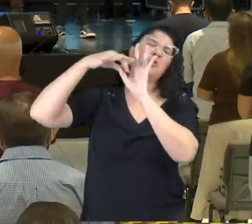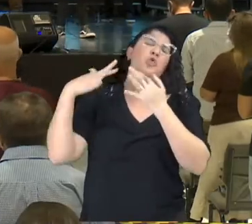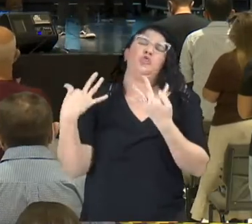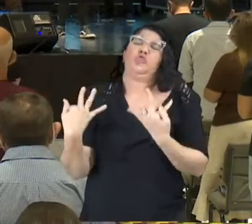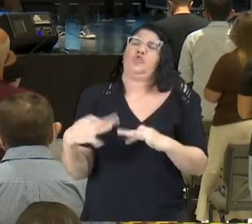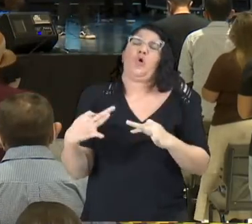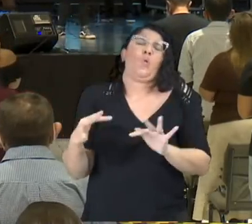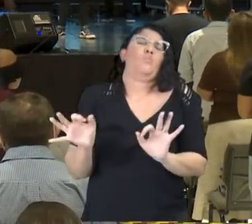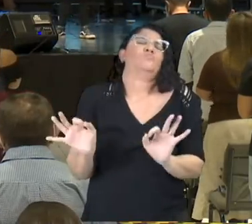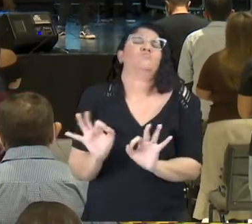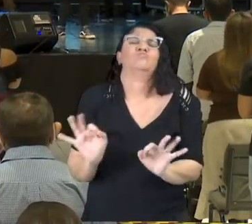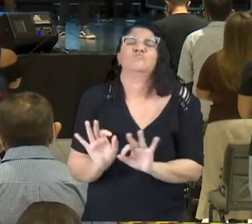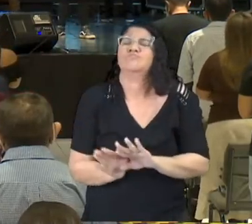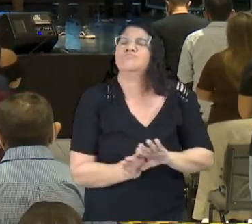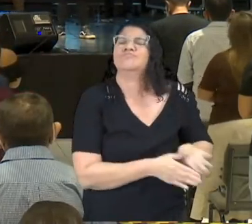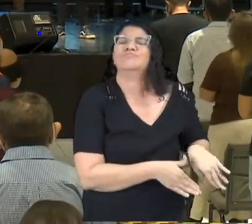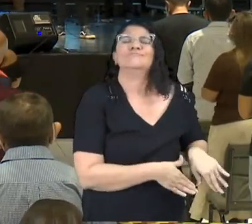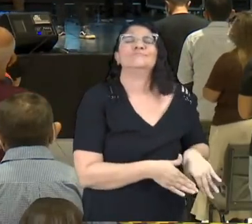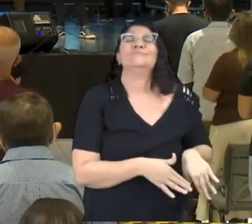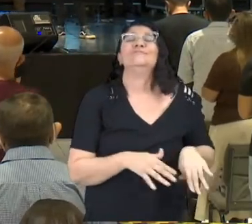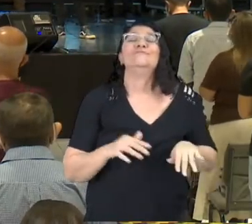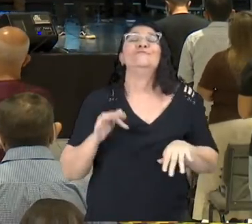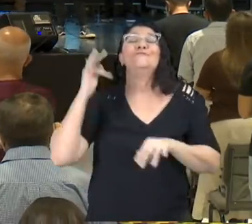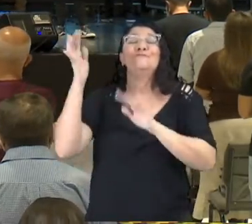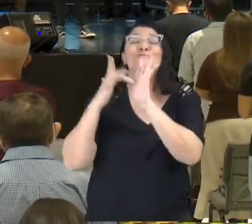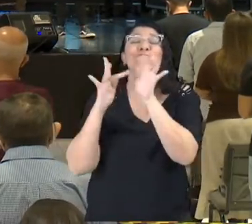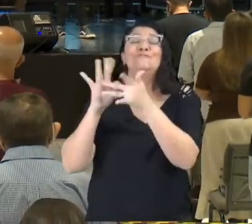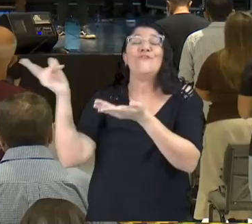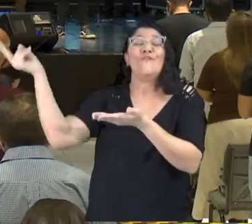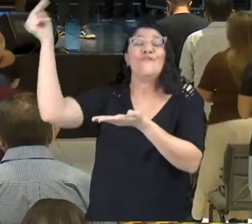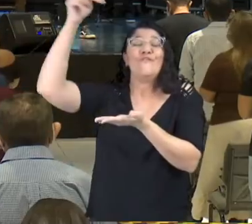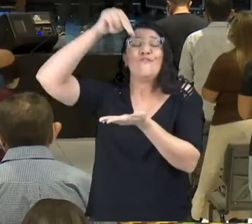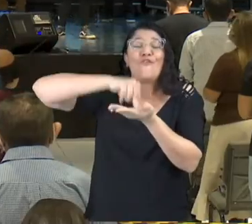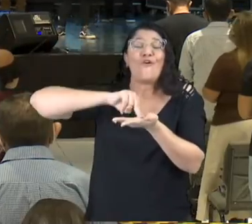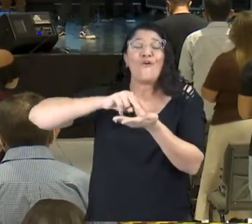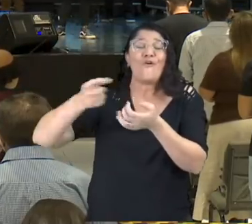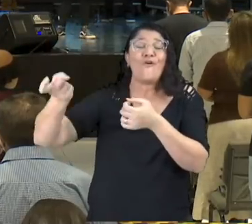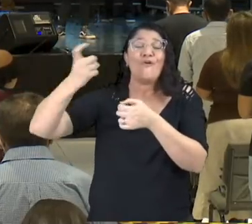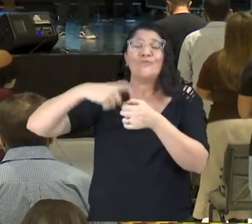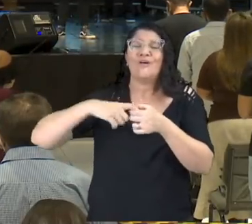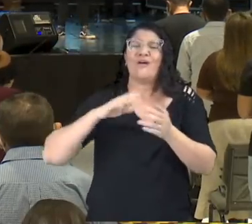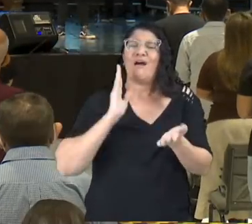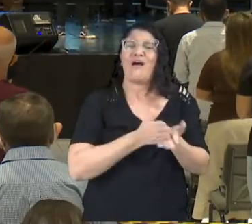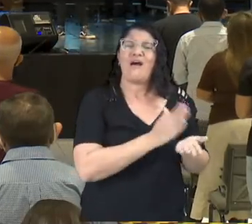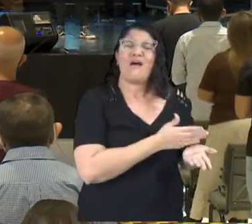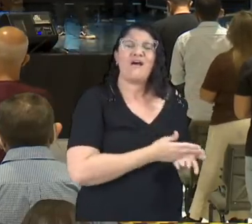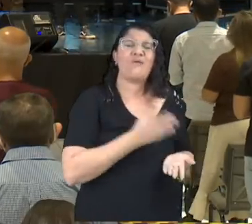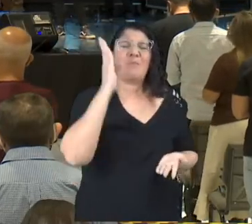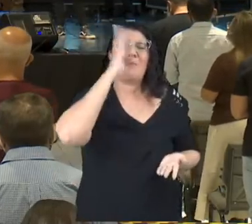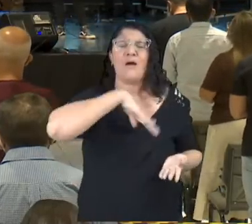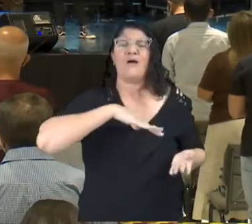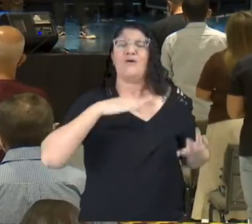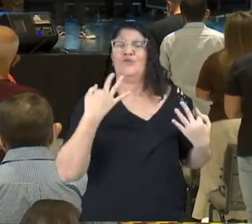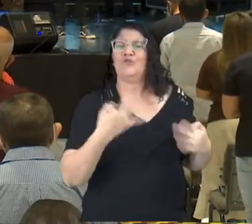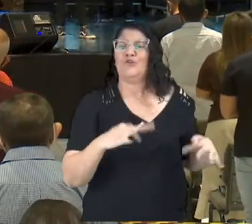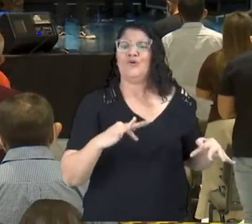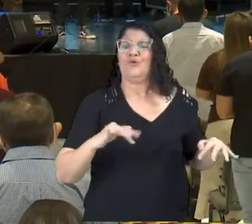morte, sem mágoas, sem males e sem pecado,